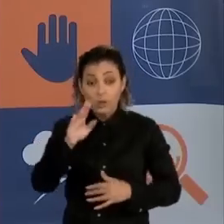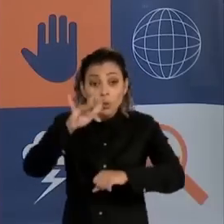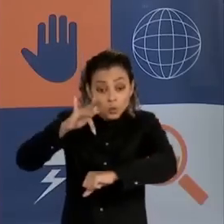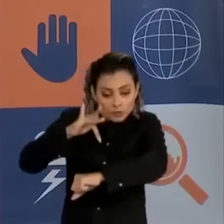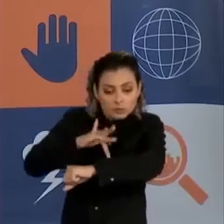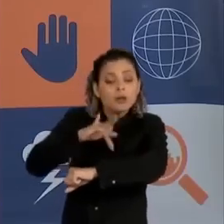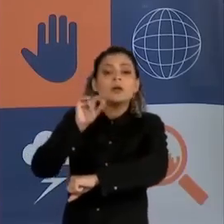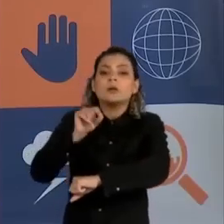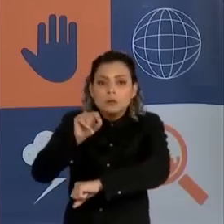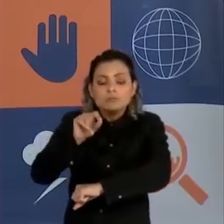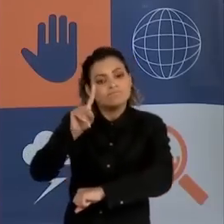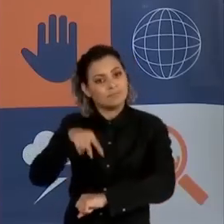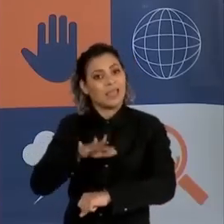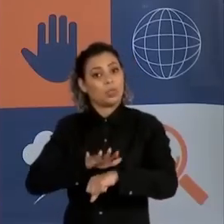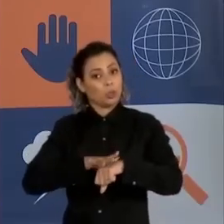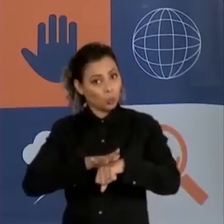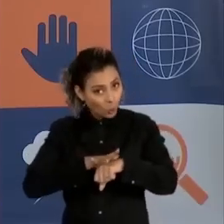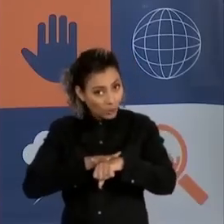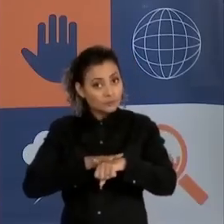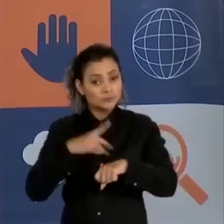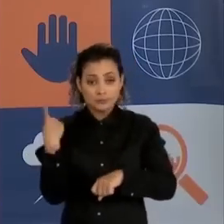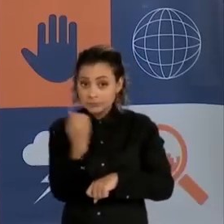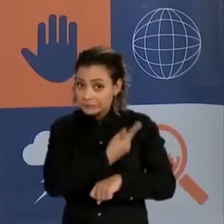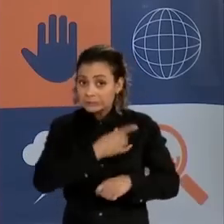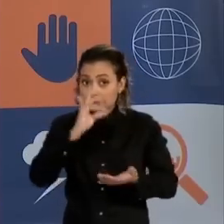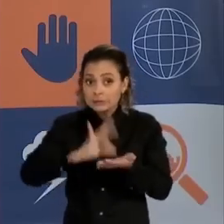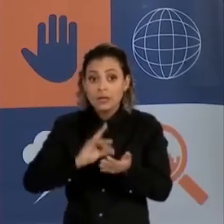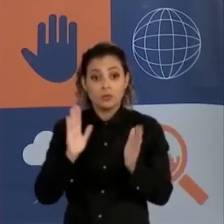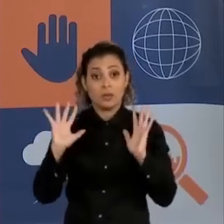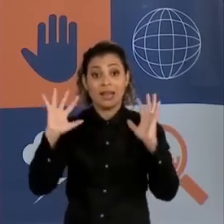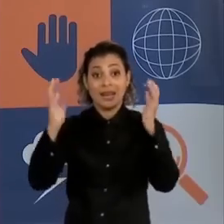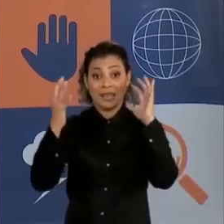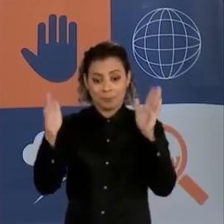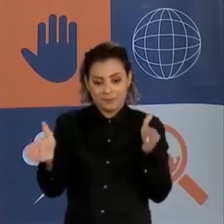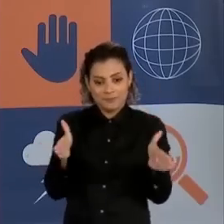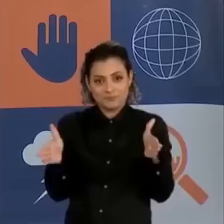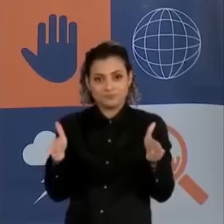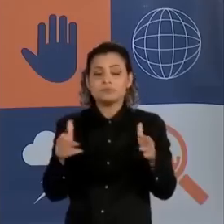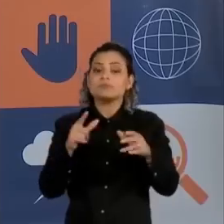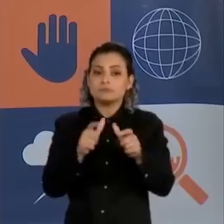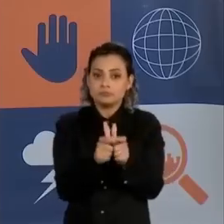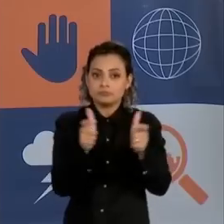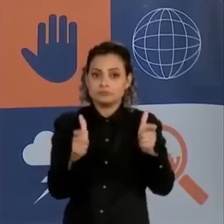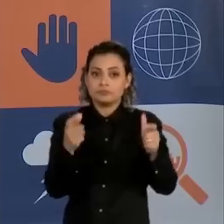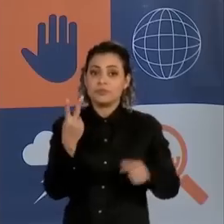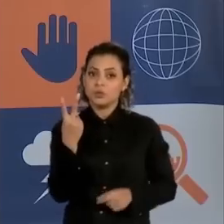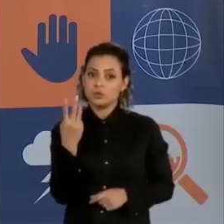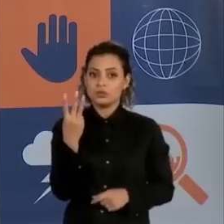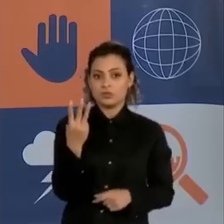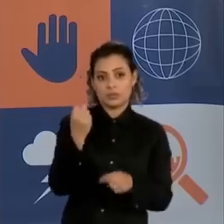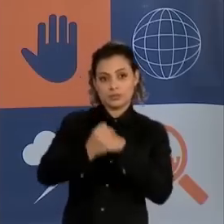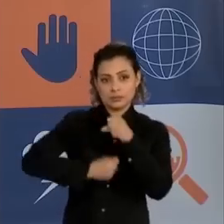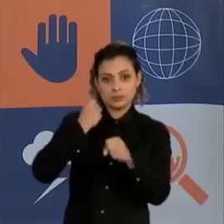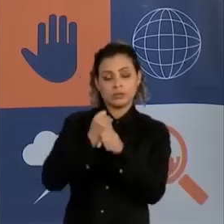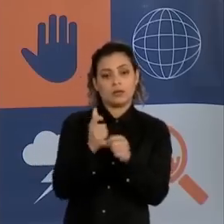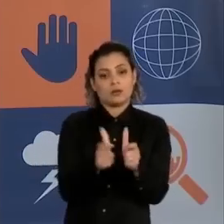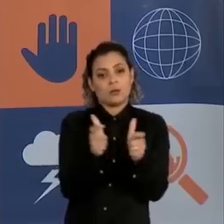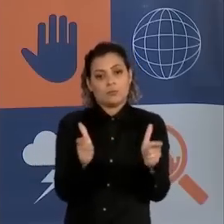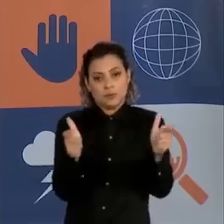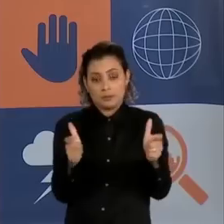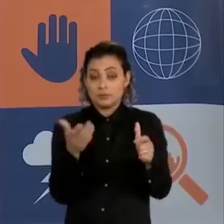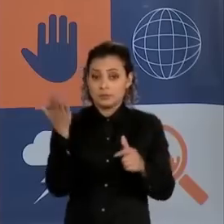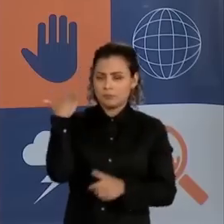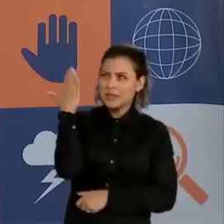cíclica, então é previsto aumento do número de casos cada 2 a 3 anos. Então nós tivemos a